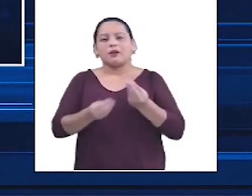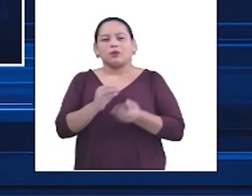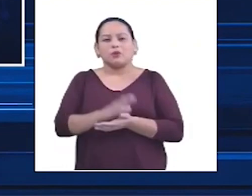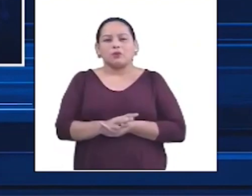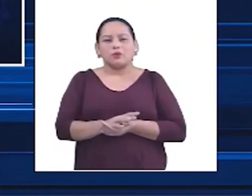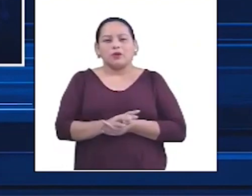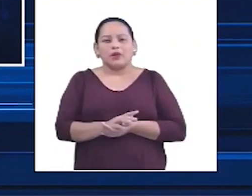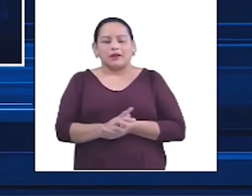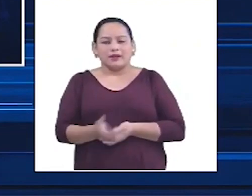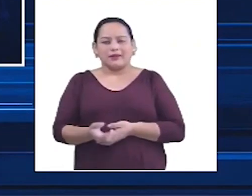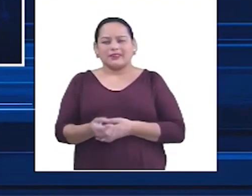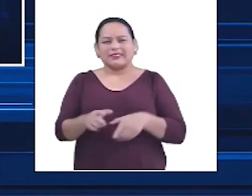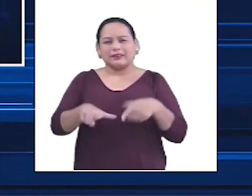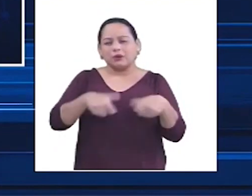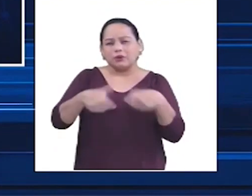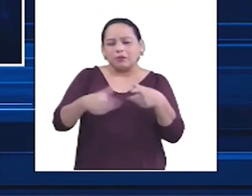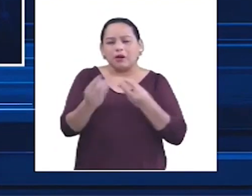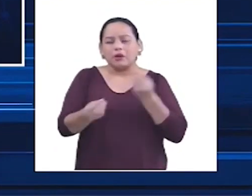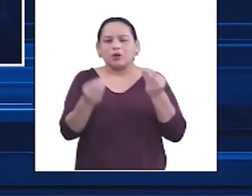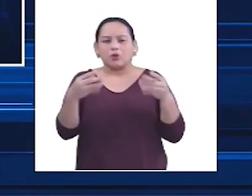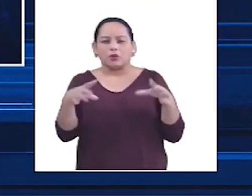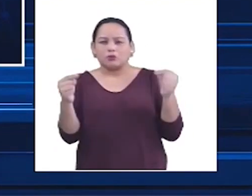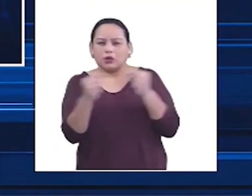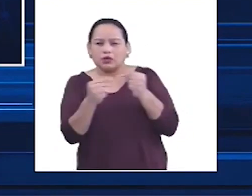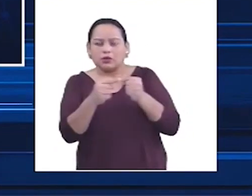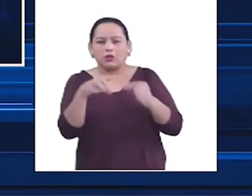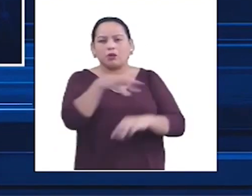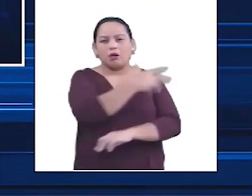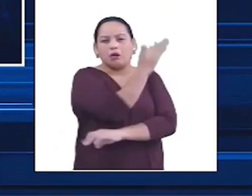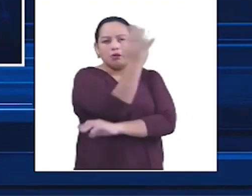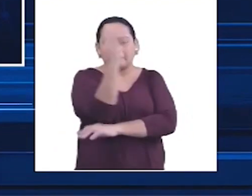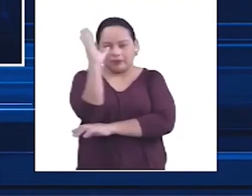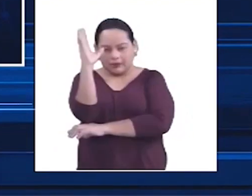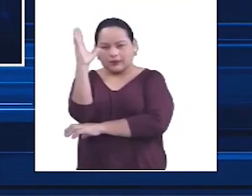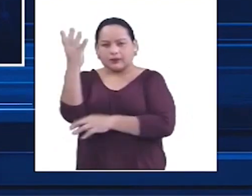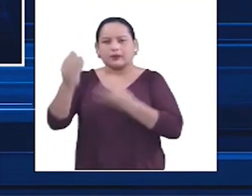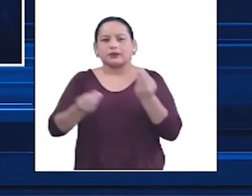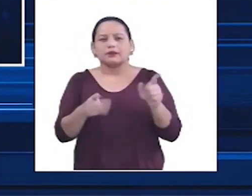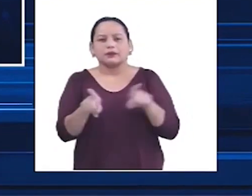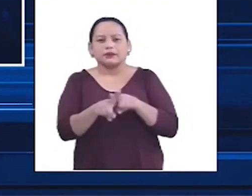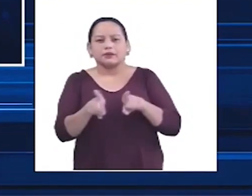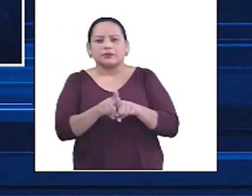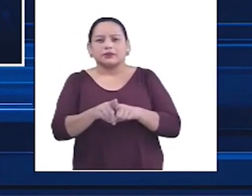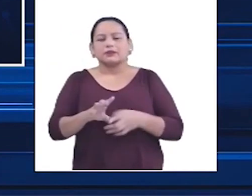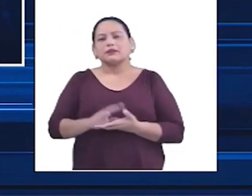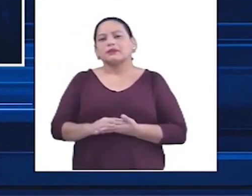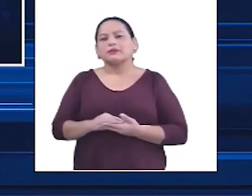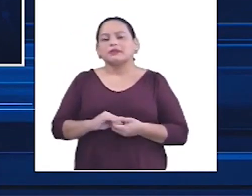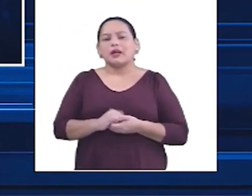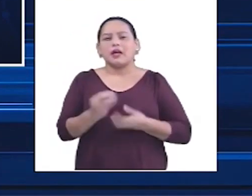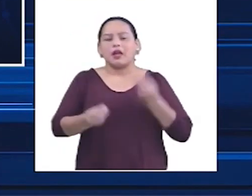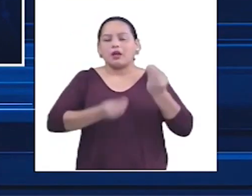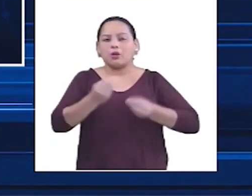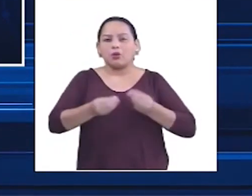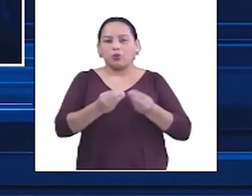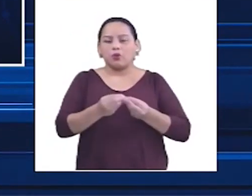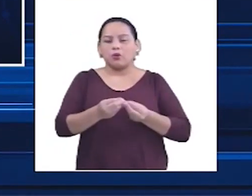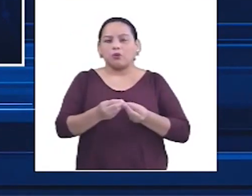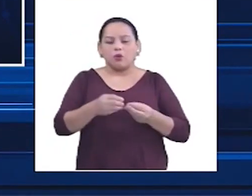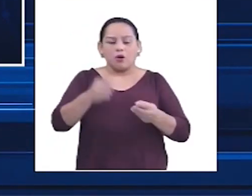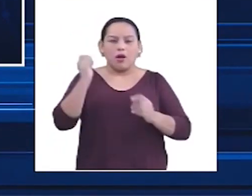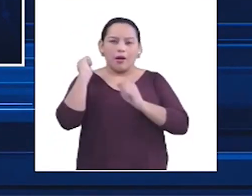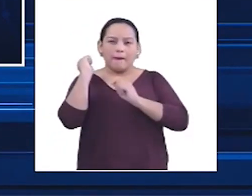uma atividade aí relacionada à madeira, né? Extração de madeira. Aí shrimp fishing, que é a pesca